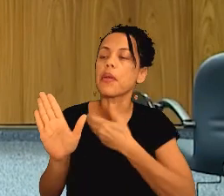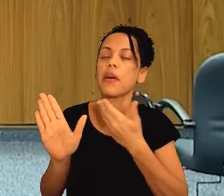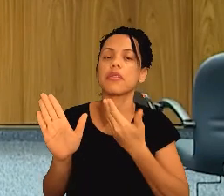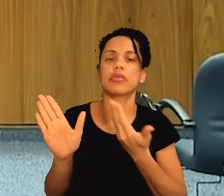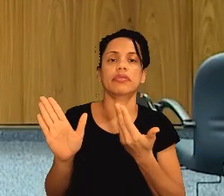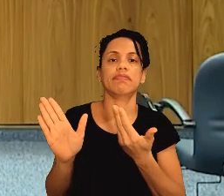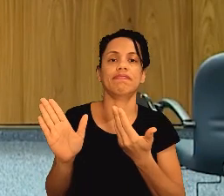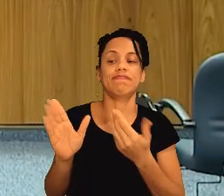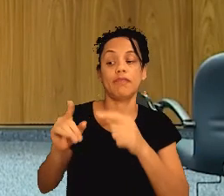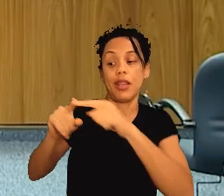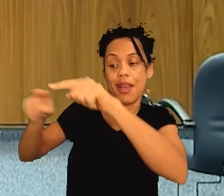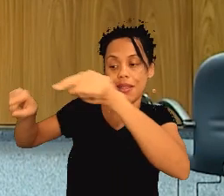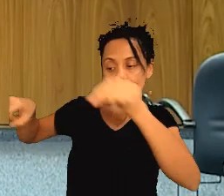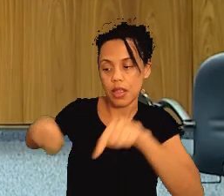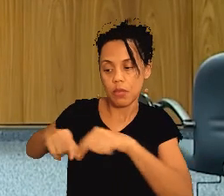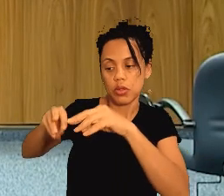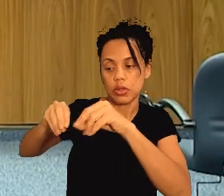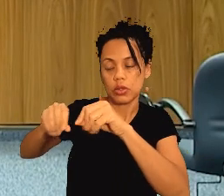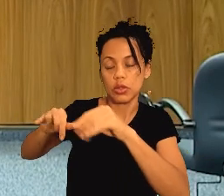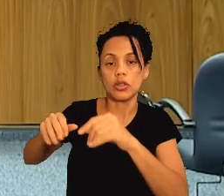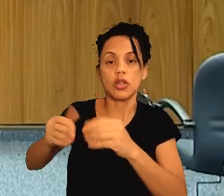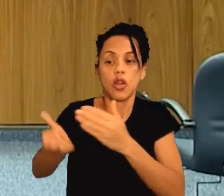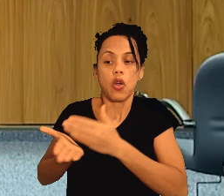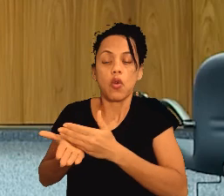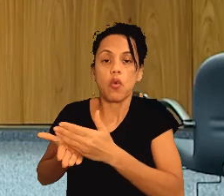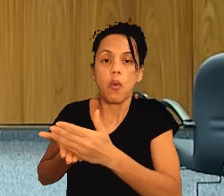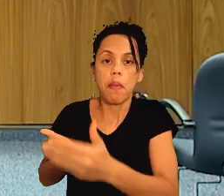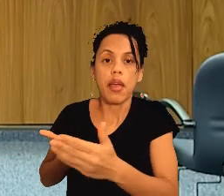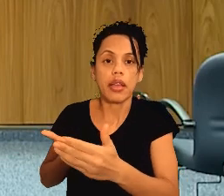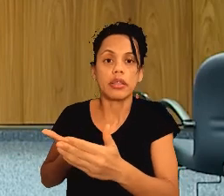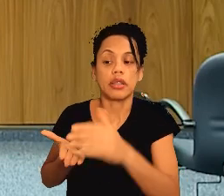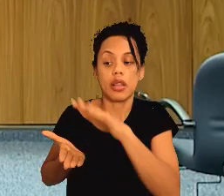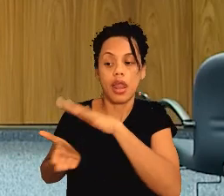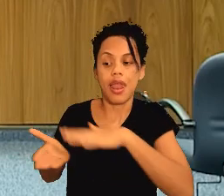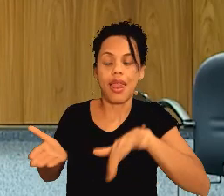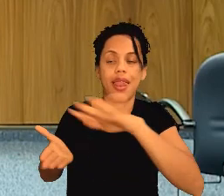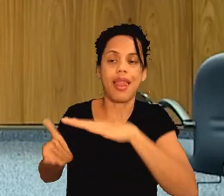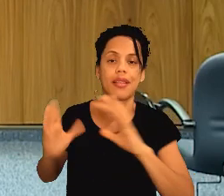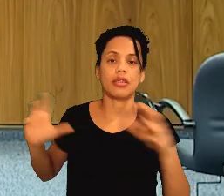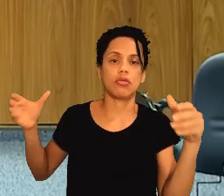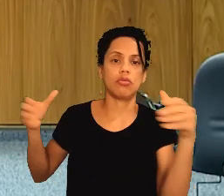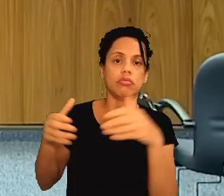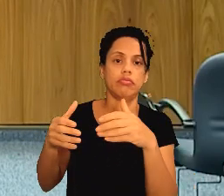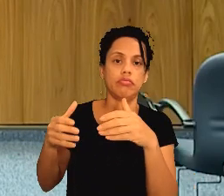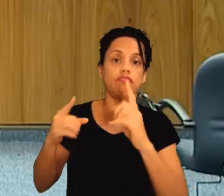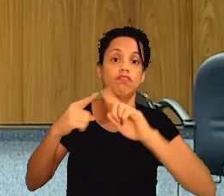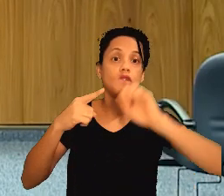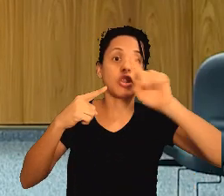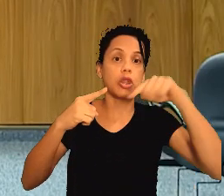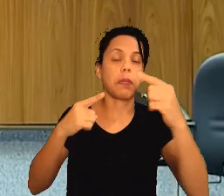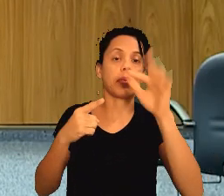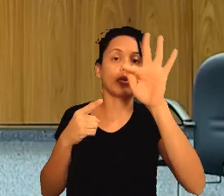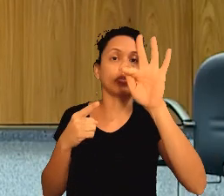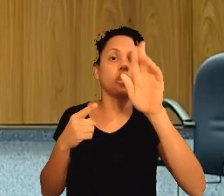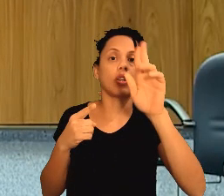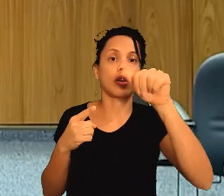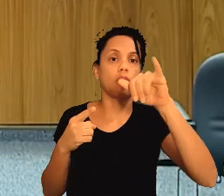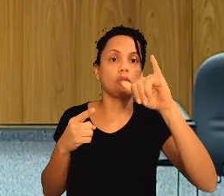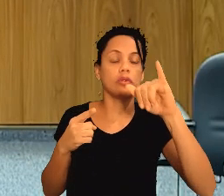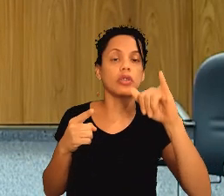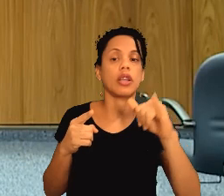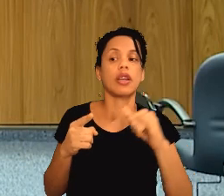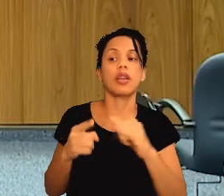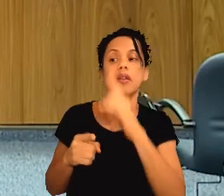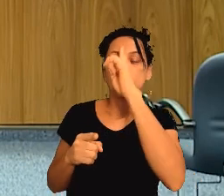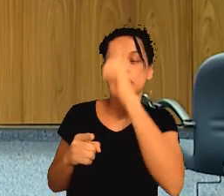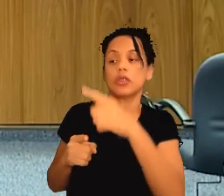vocês sabem, mas a demarcação de uma terra indígena começa com uma demanda da comunidade, depois a FUNAI